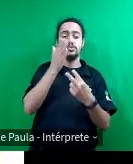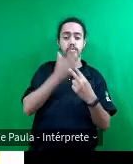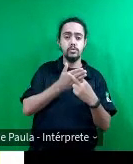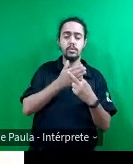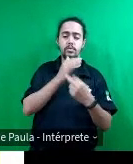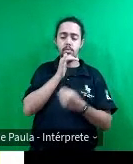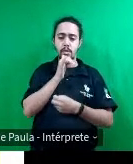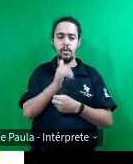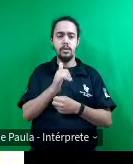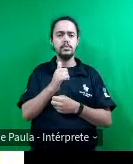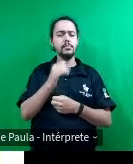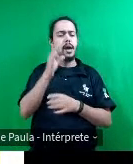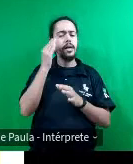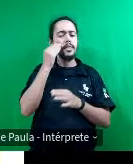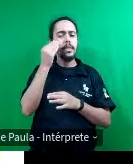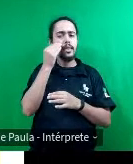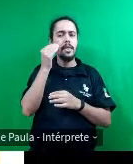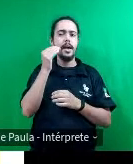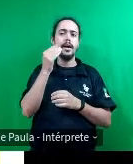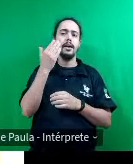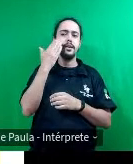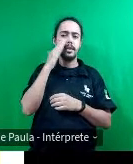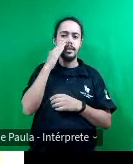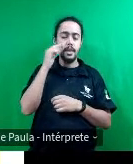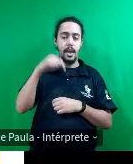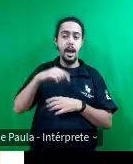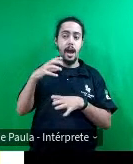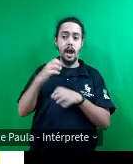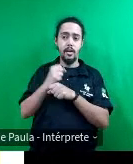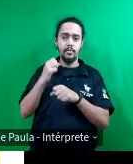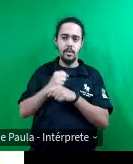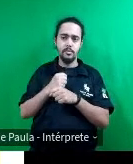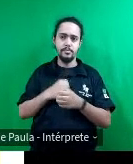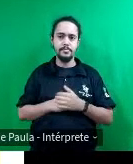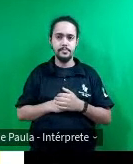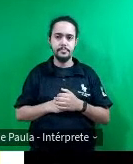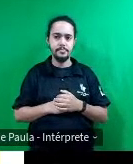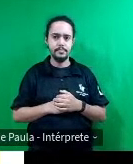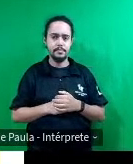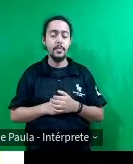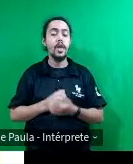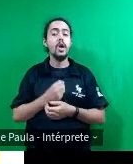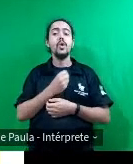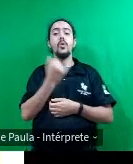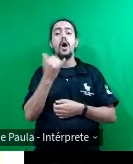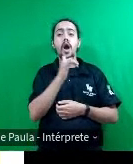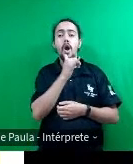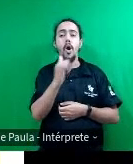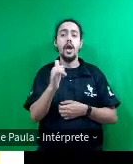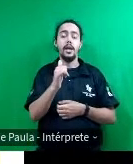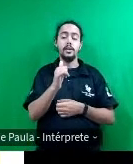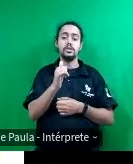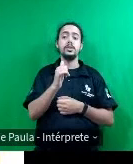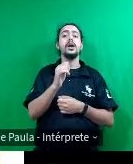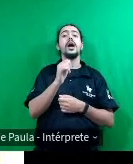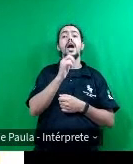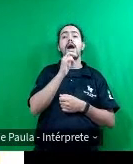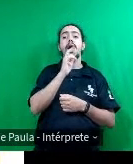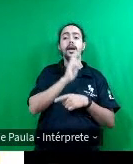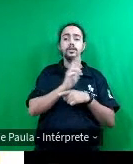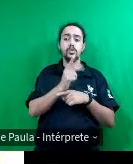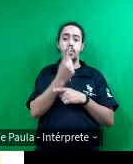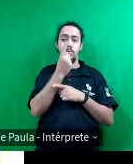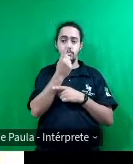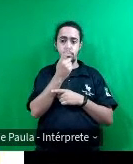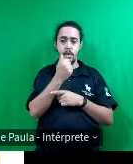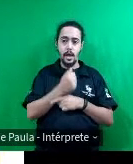dedução para chegar nesse valor aqui. Olha só, quanto que é a corrente que passa pelo resistor 1? É igual ao